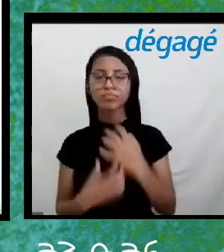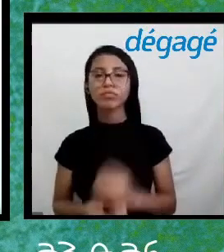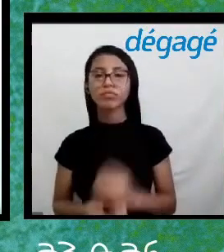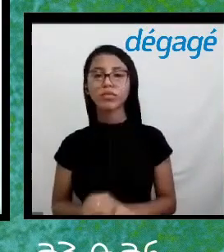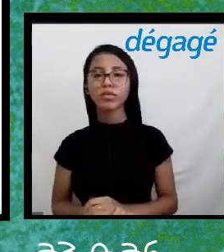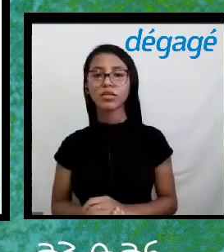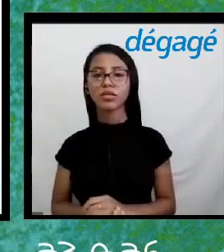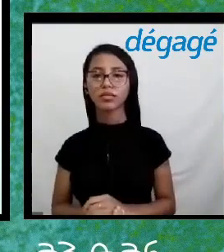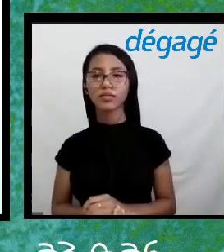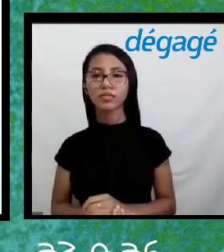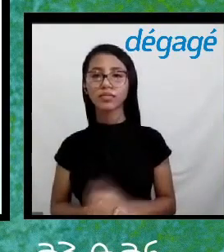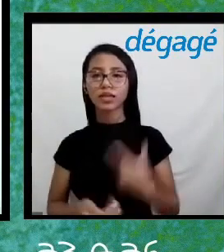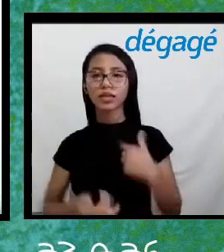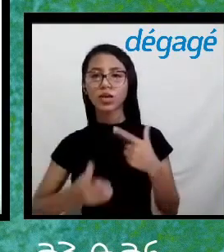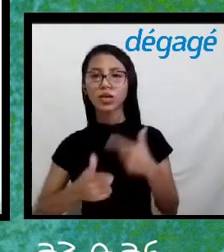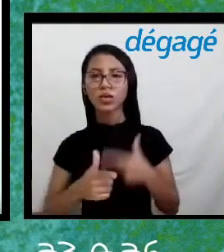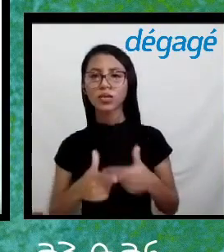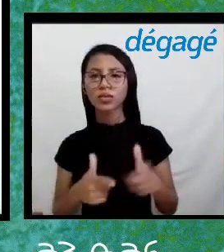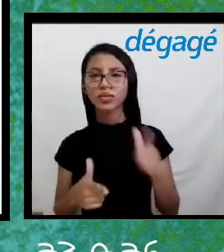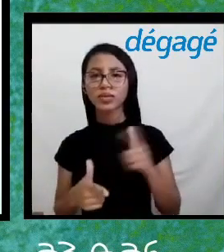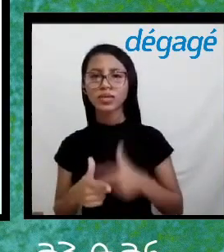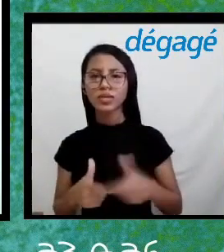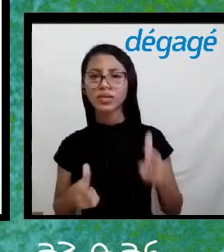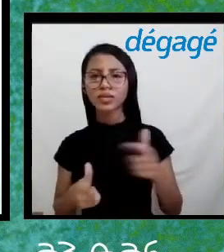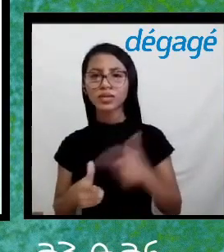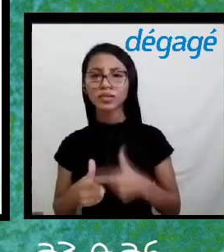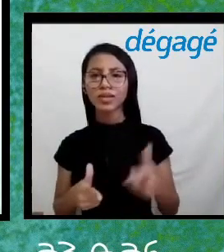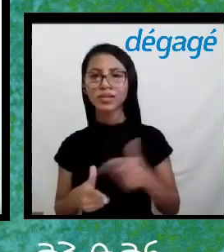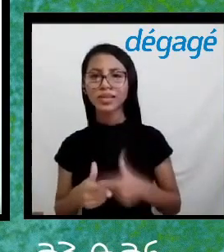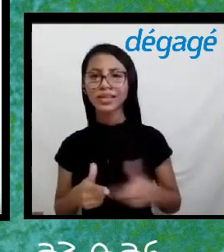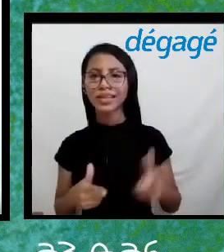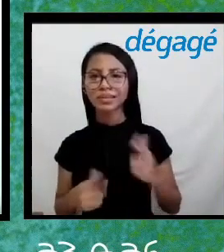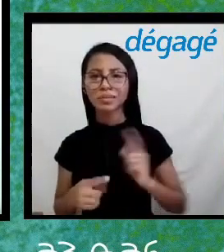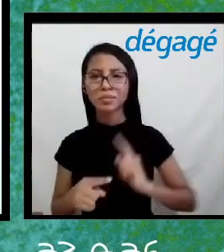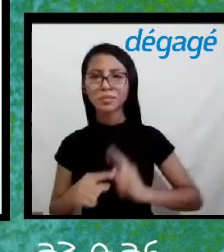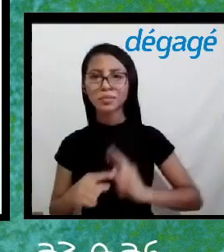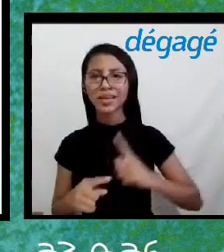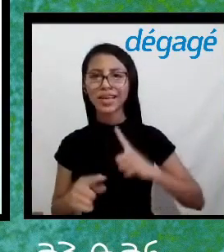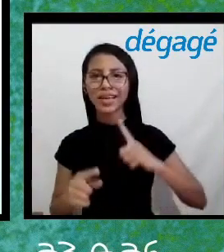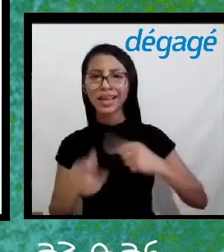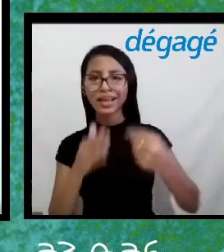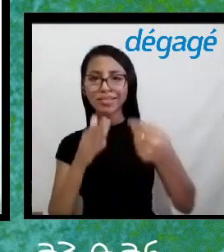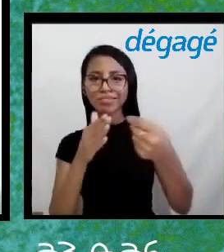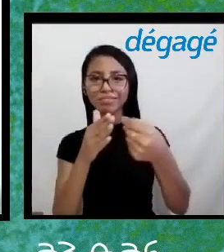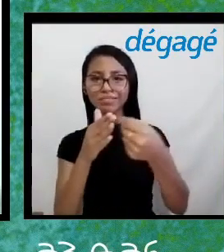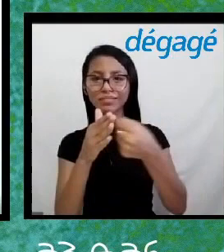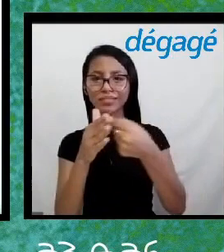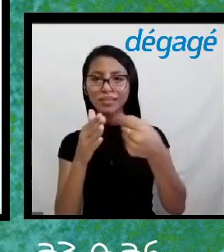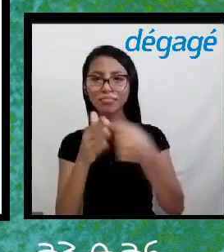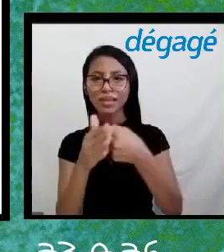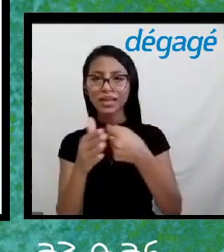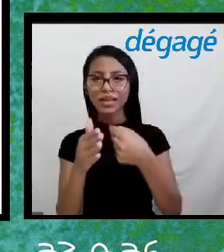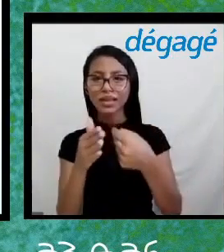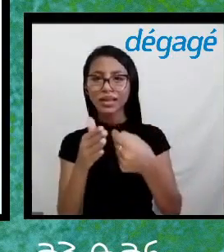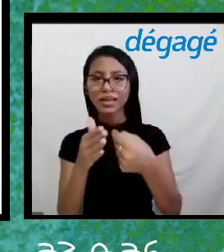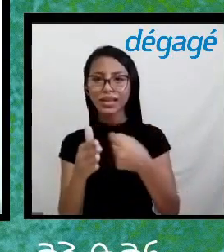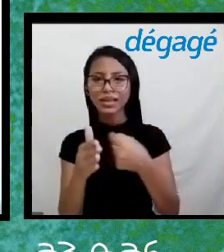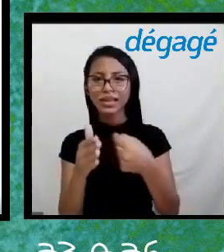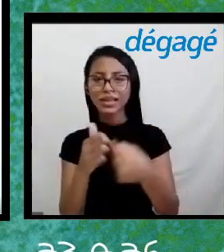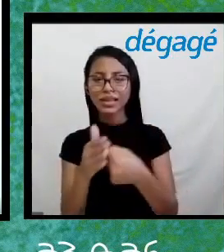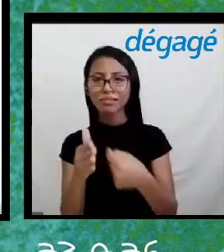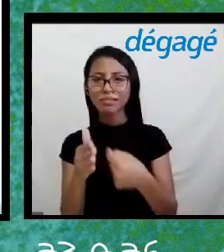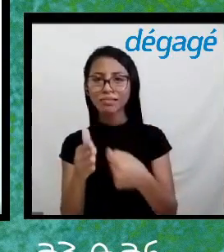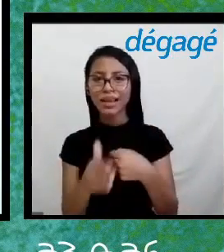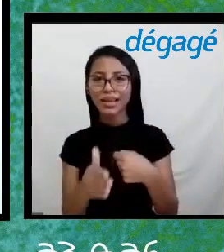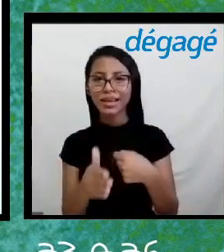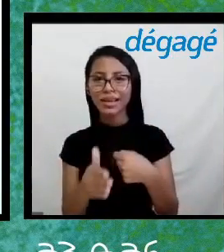ético aqui, porque tem uma lista de perguntas, mas eu tenho as minhas próprias perguntas, estou meio aqui se eu cedo a